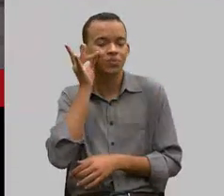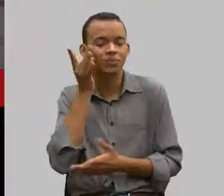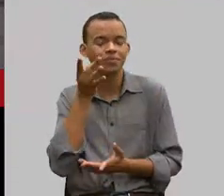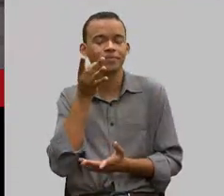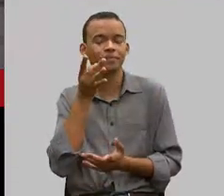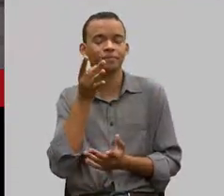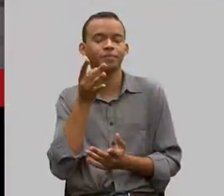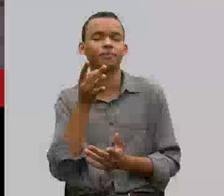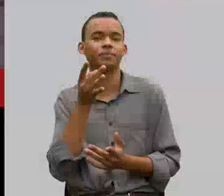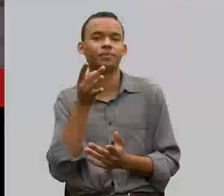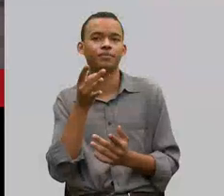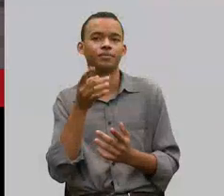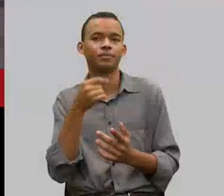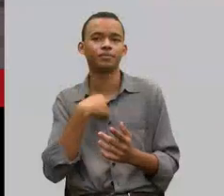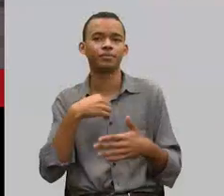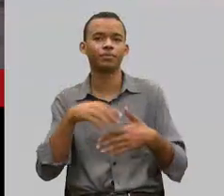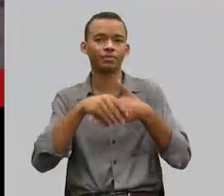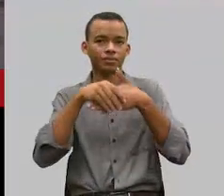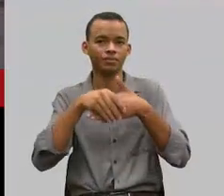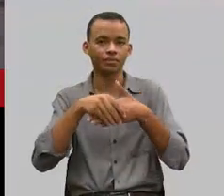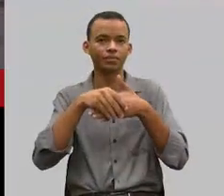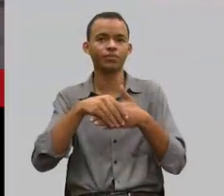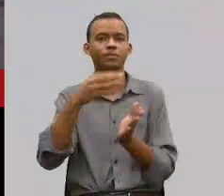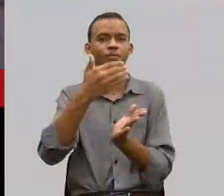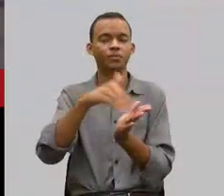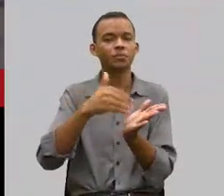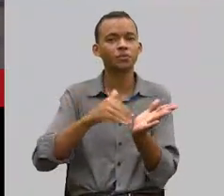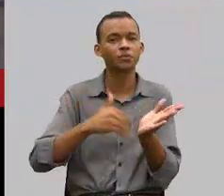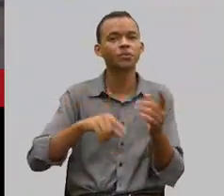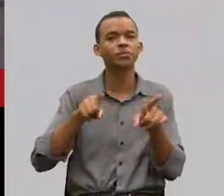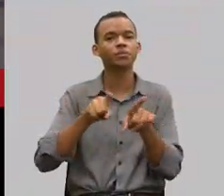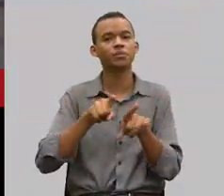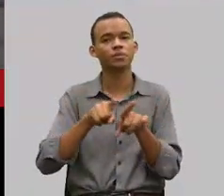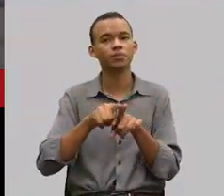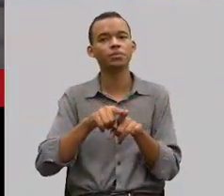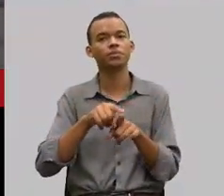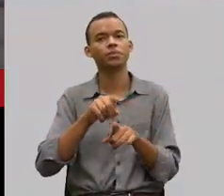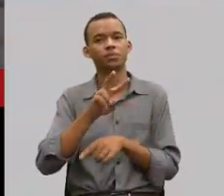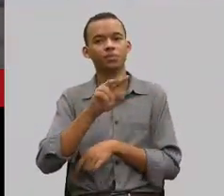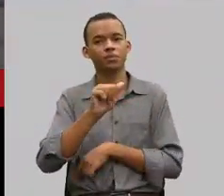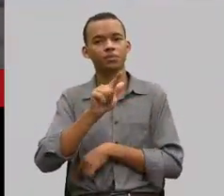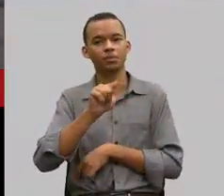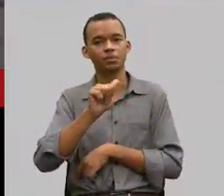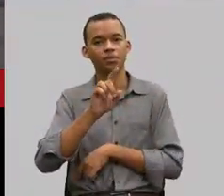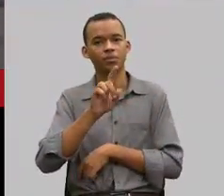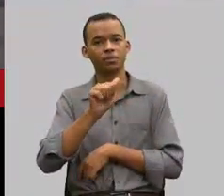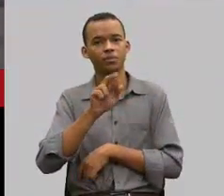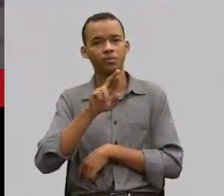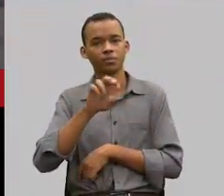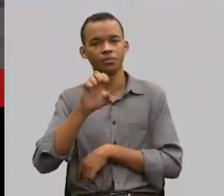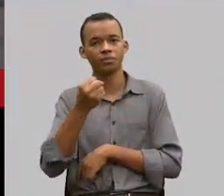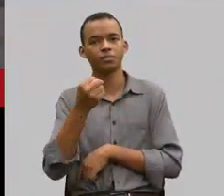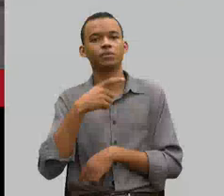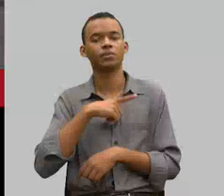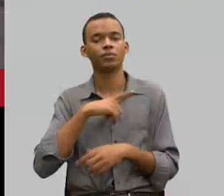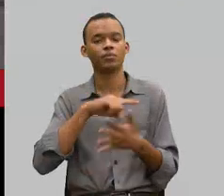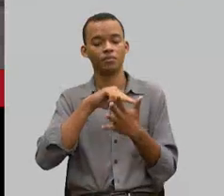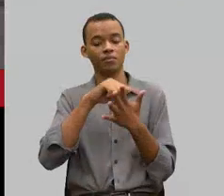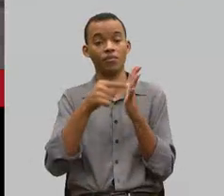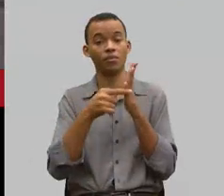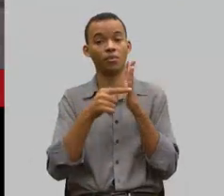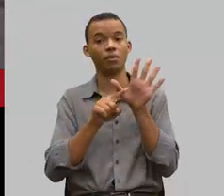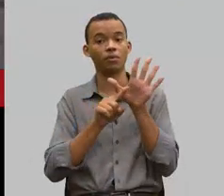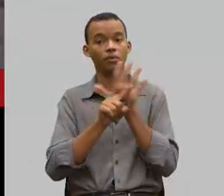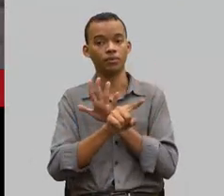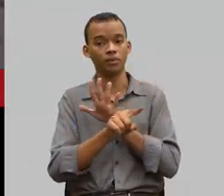cumprimentar tá o secretário Gustavo Valadares eh são cinco perguntas secretário por favor primeira pergunta